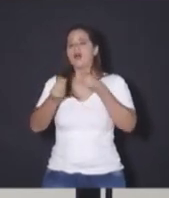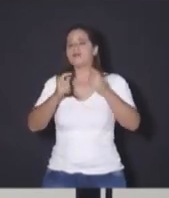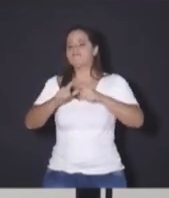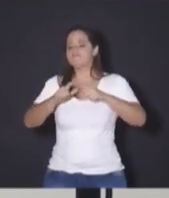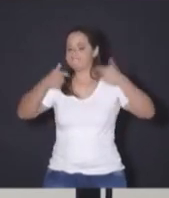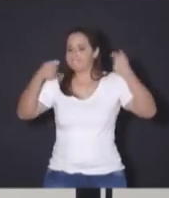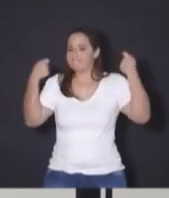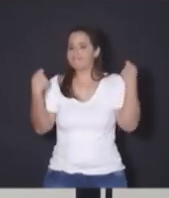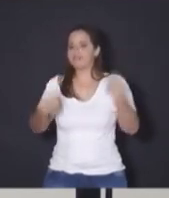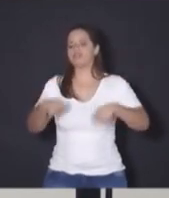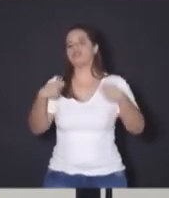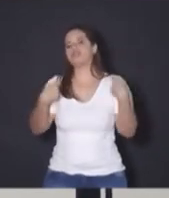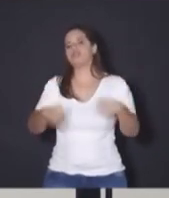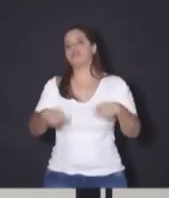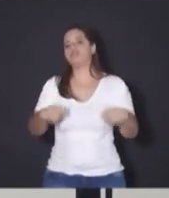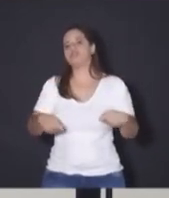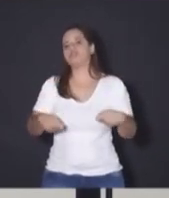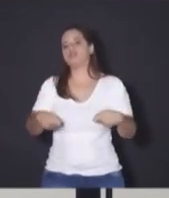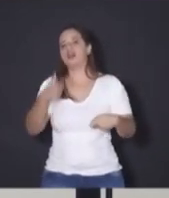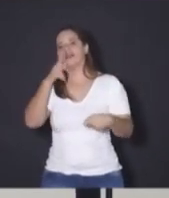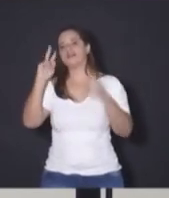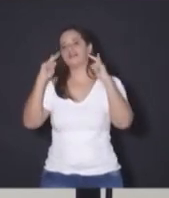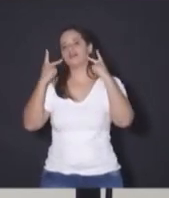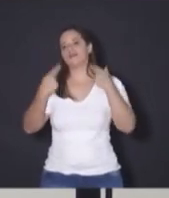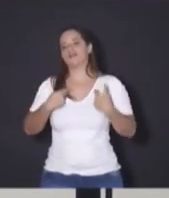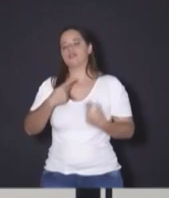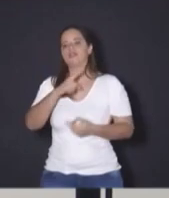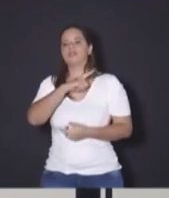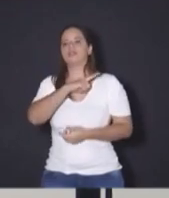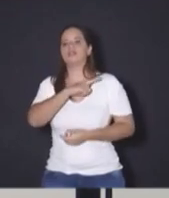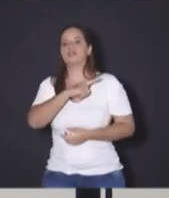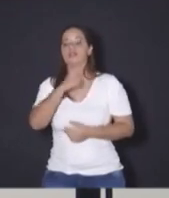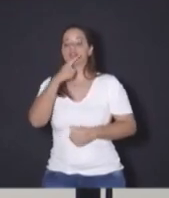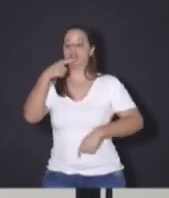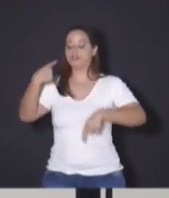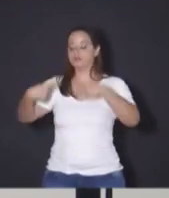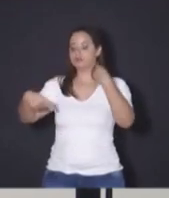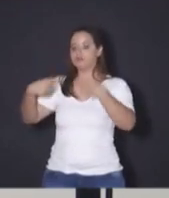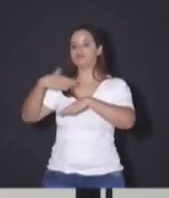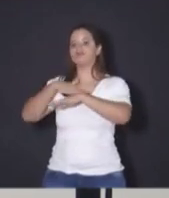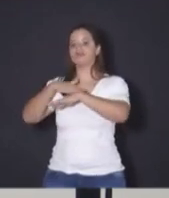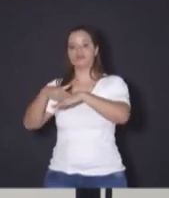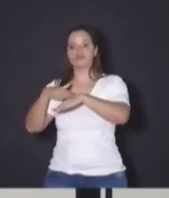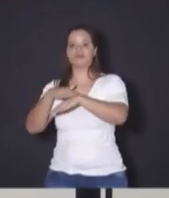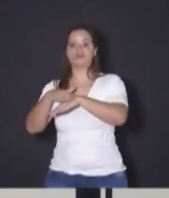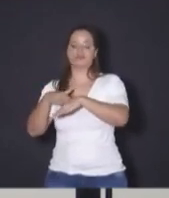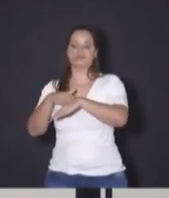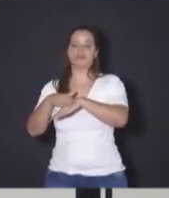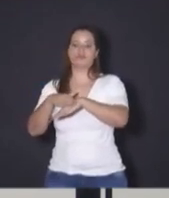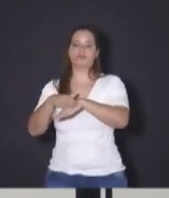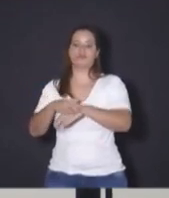grande necessidade que a humanidade tem de dialogar,